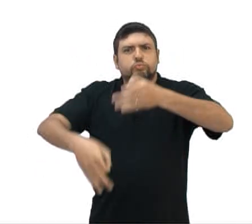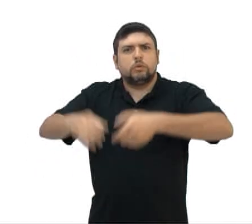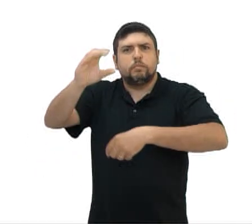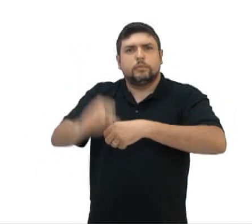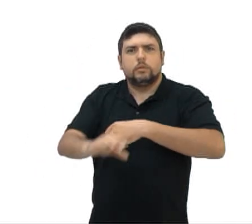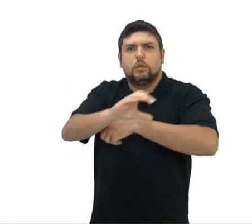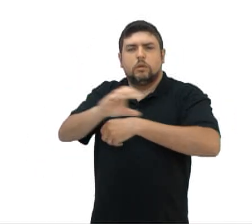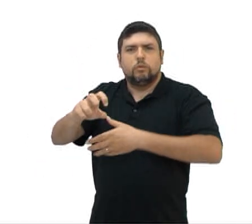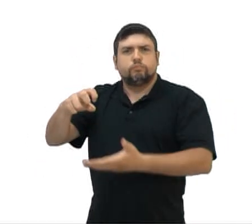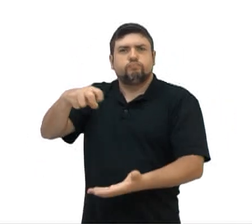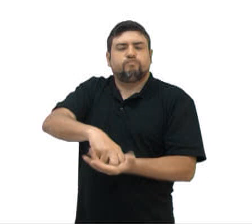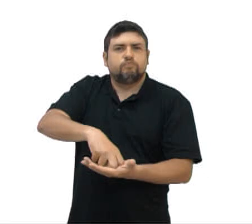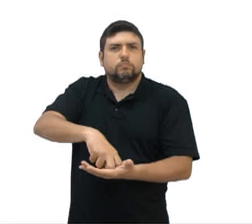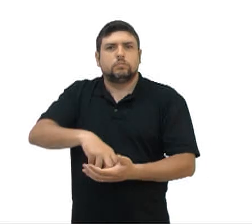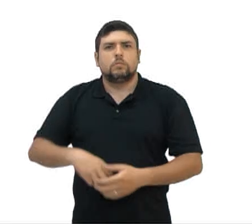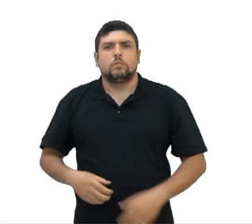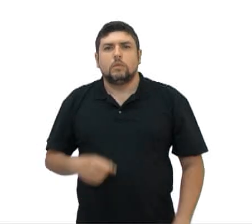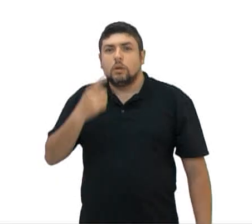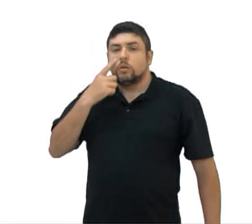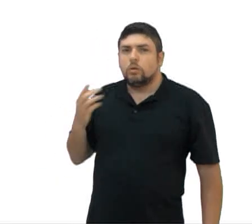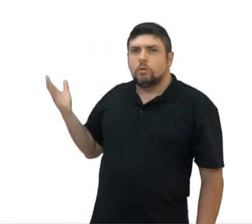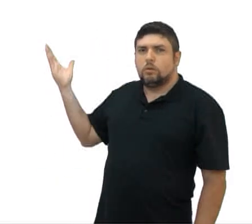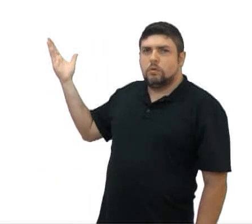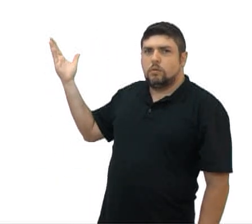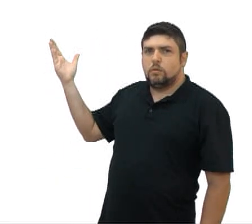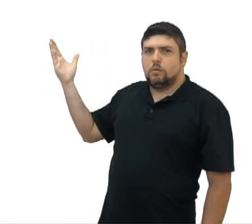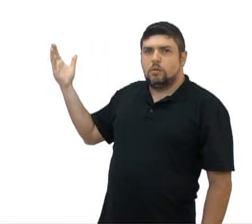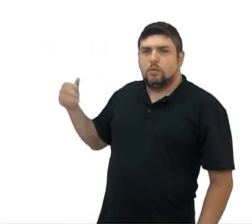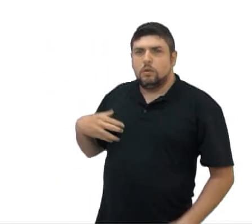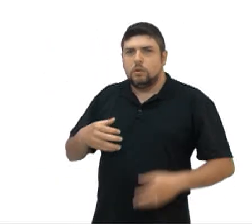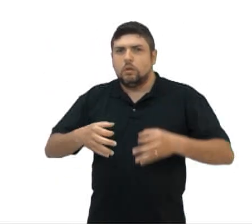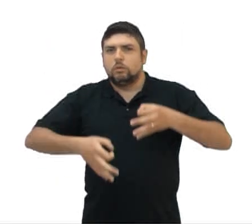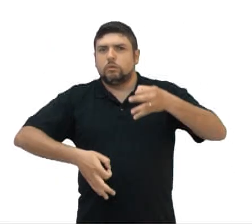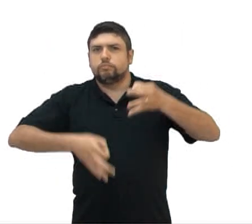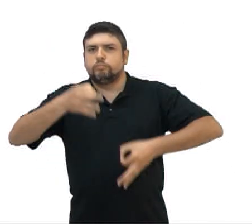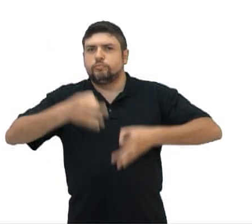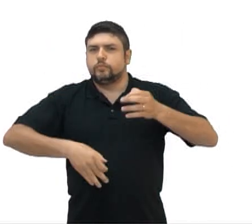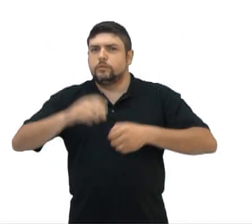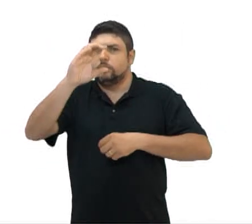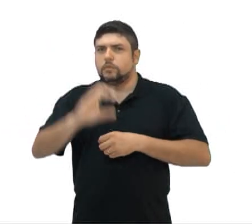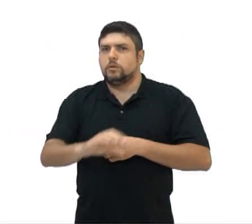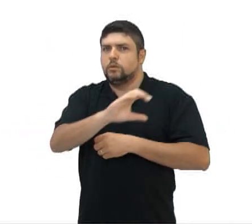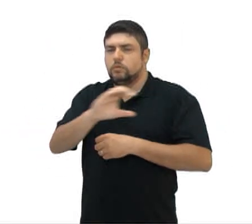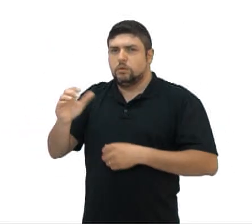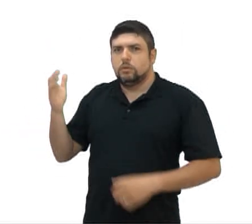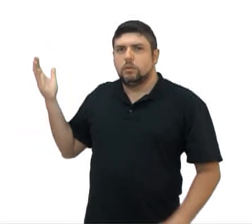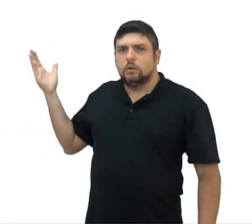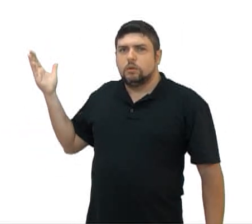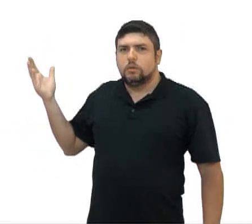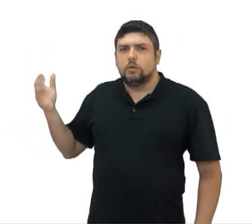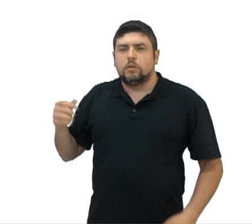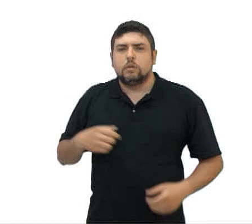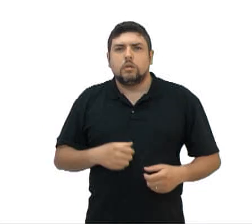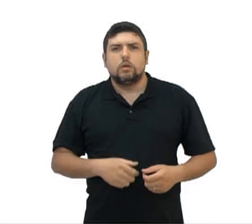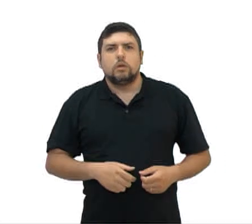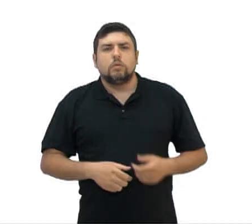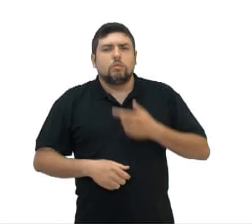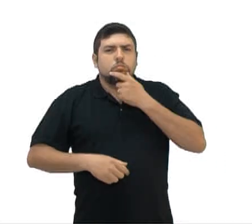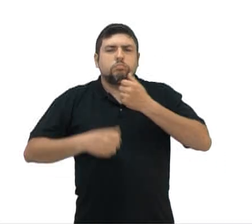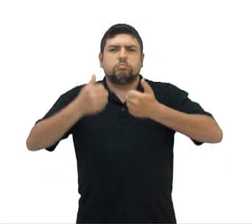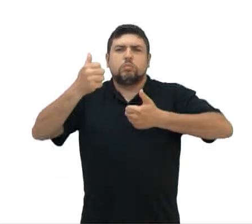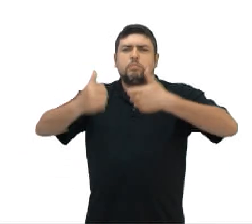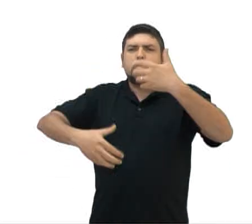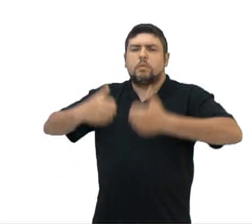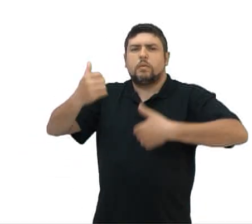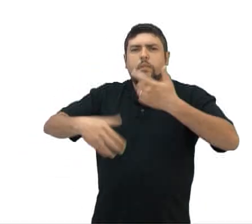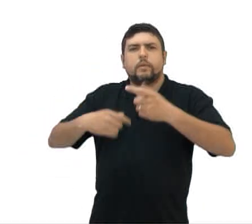aqui é uma imagem do tribunal dele, de julgamento, que ele precisou fazer